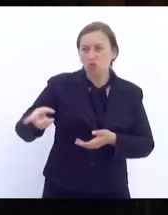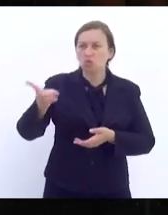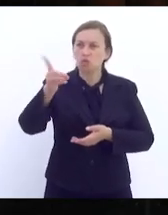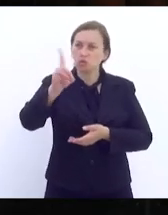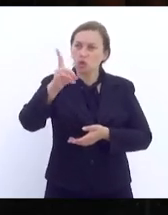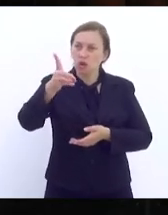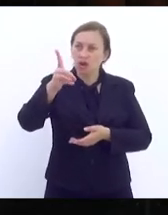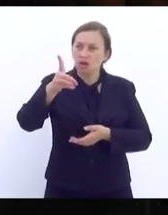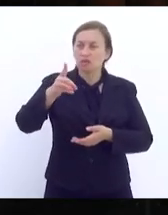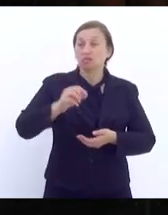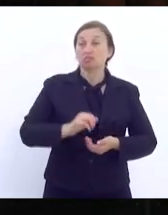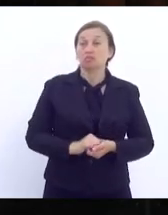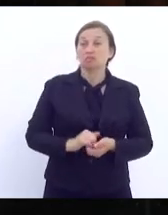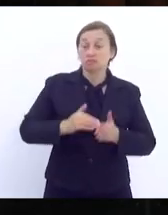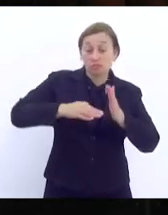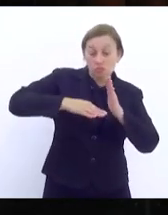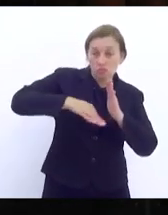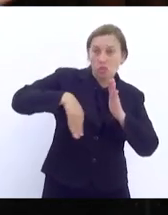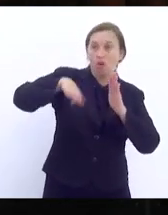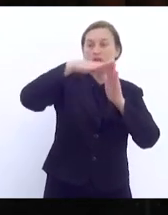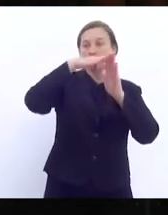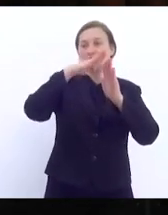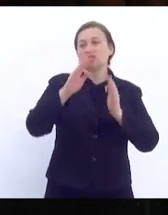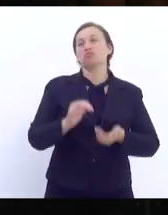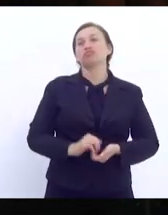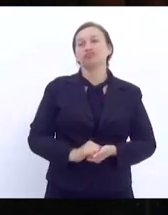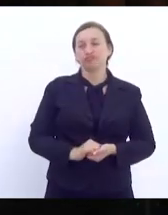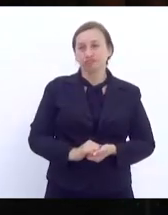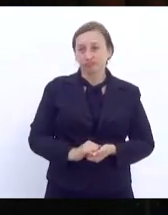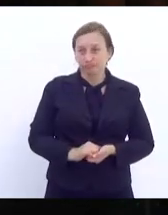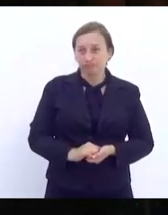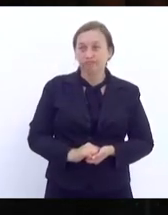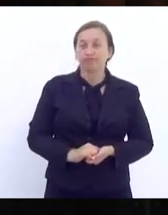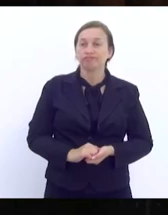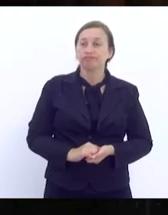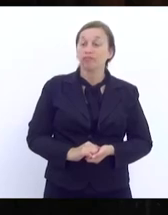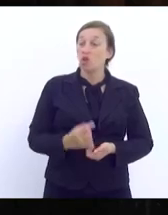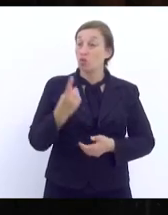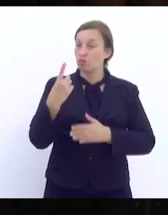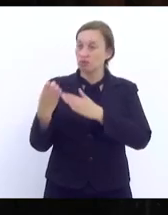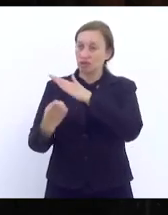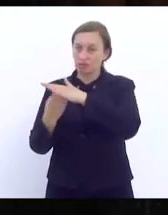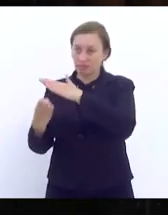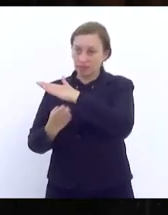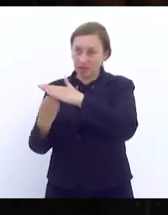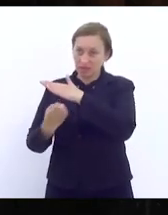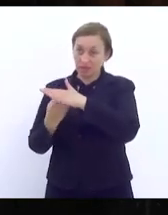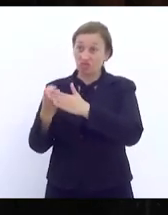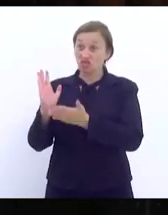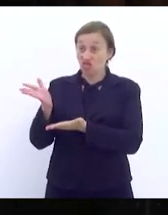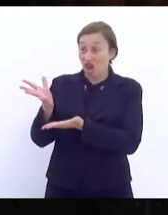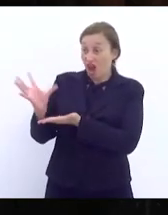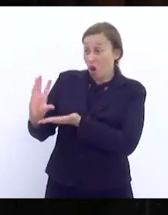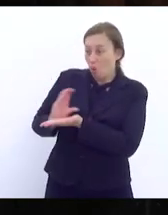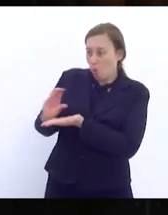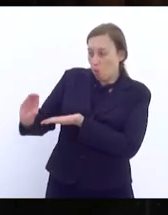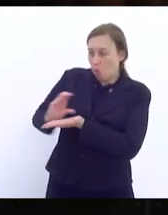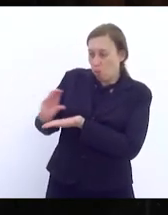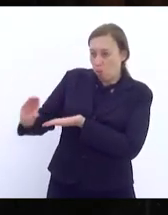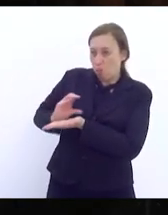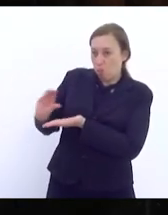é um aumento exponencial de uma empresa estatal que já tem lucro